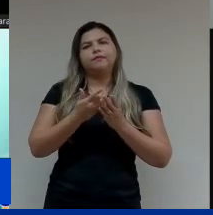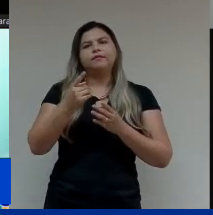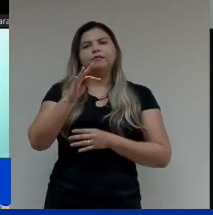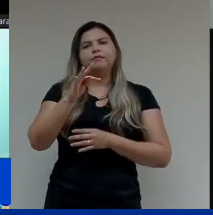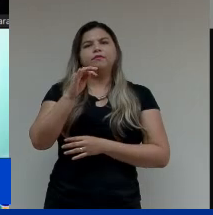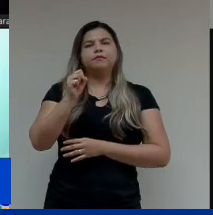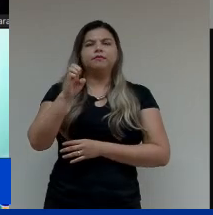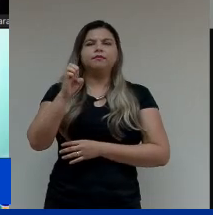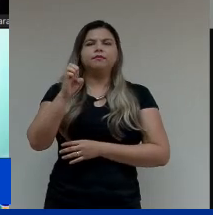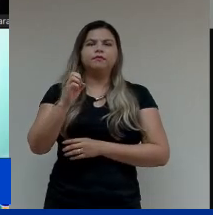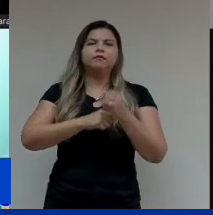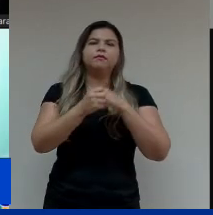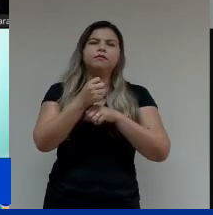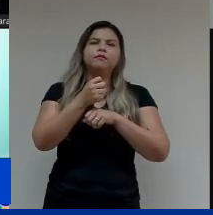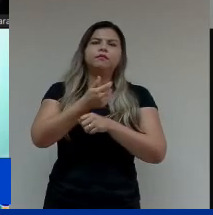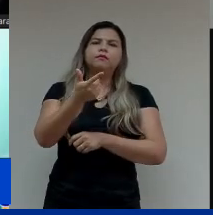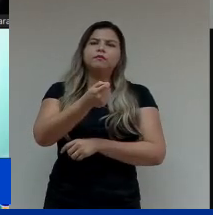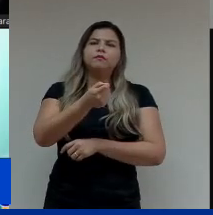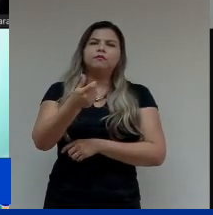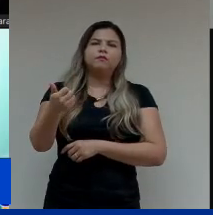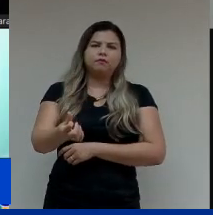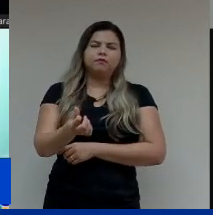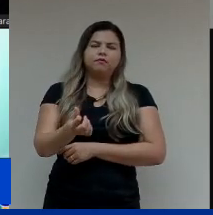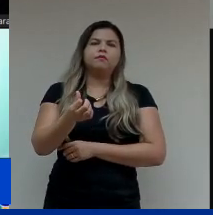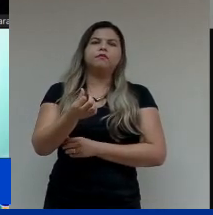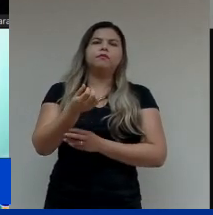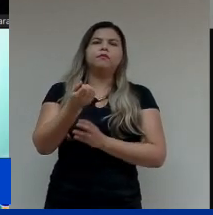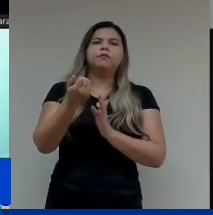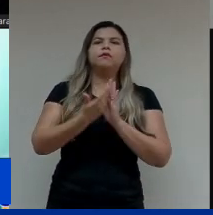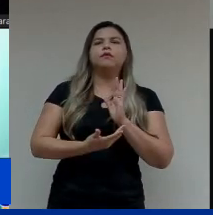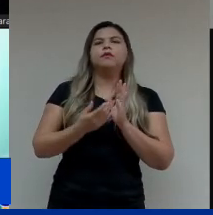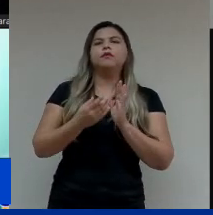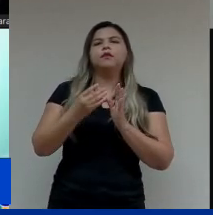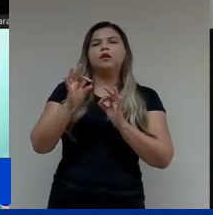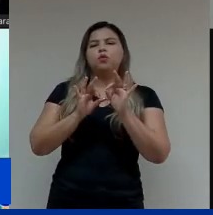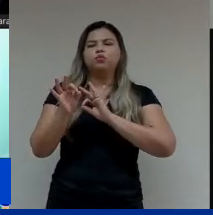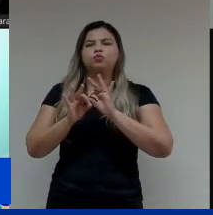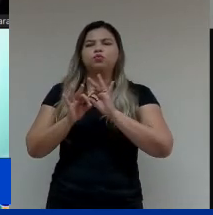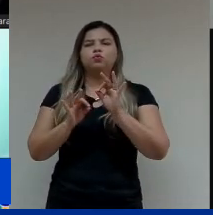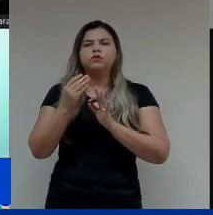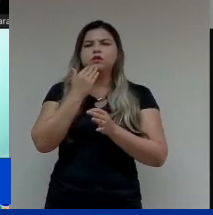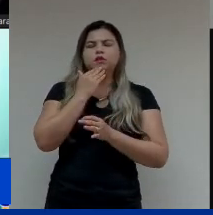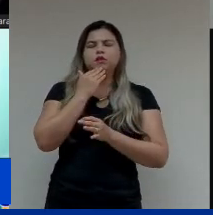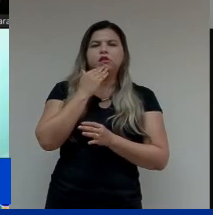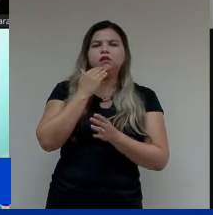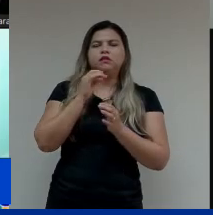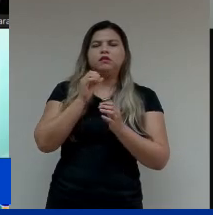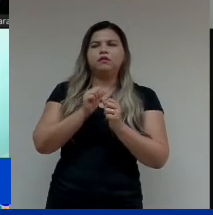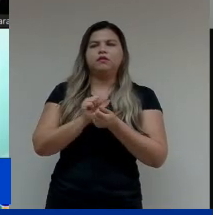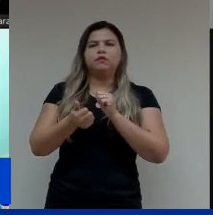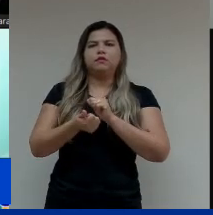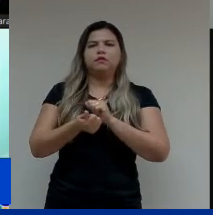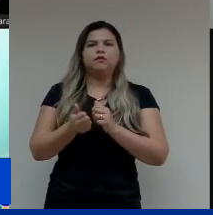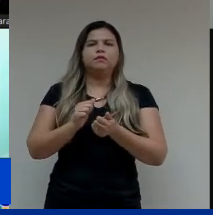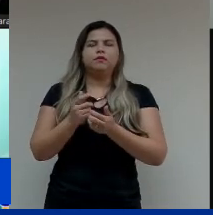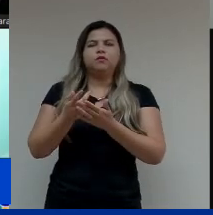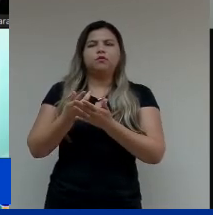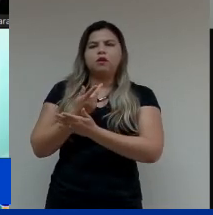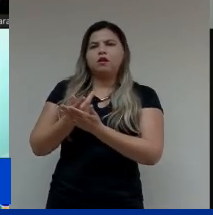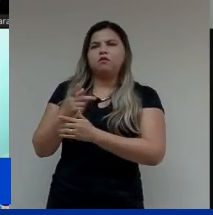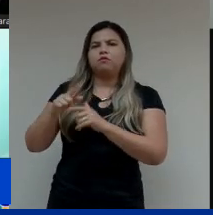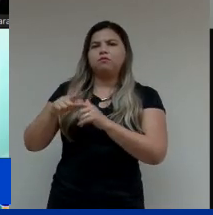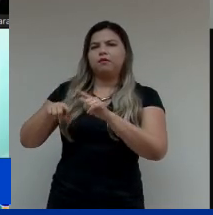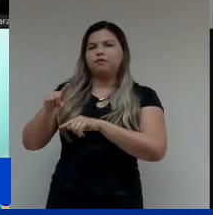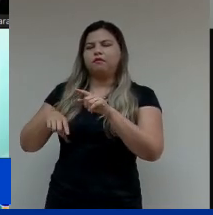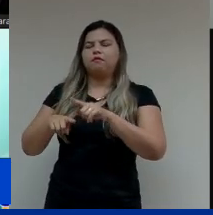23.478 de 2016, visam a correção de omissões, contradições, obscuridades ou erros materiais. No